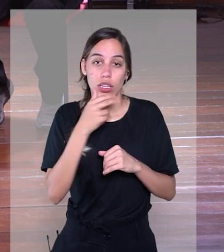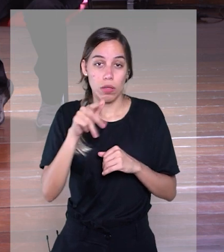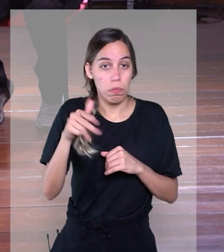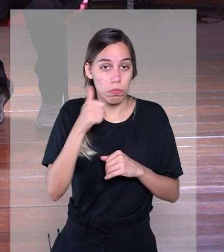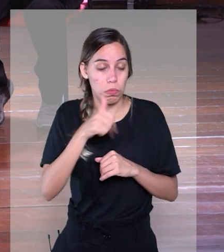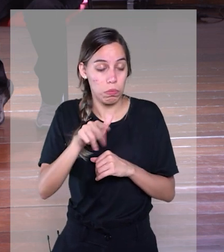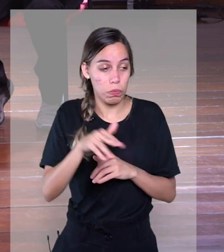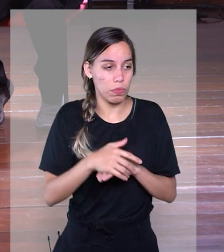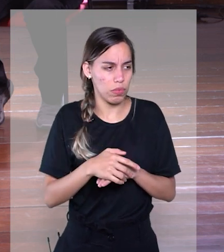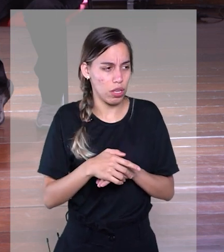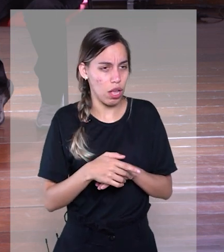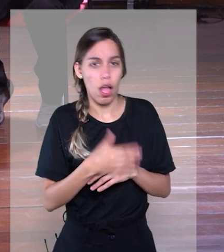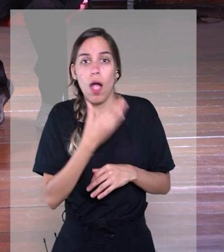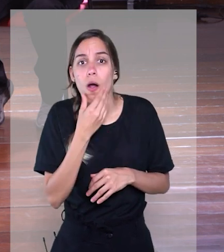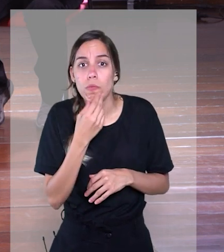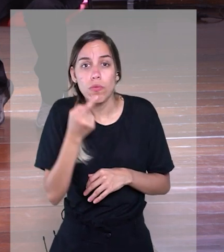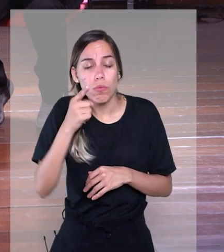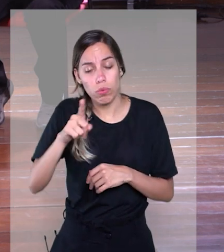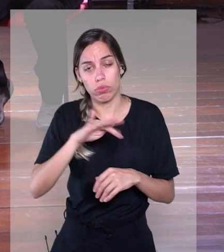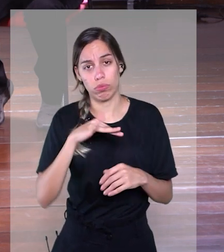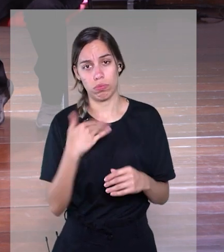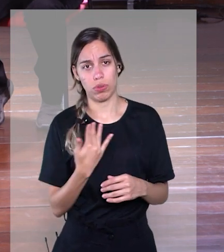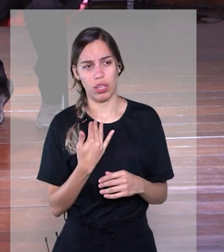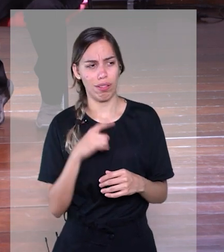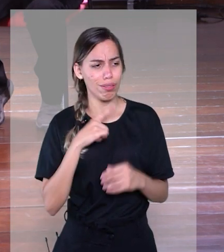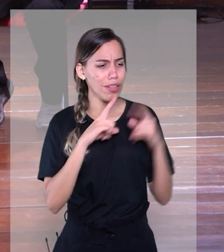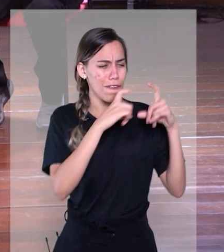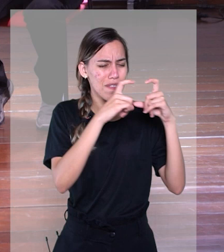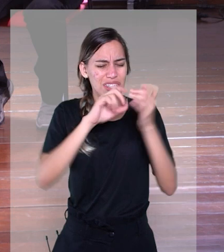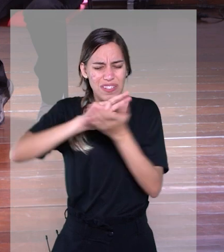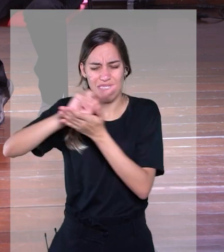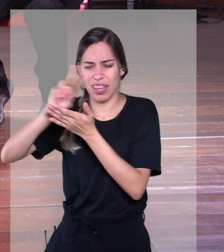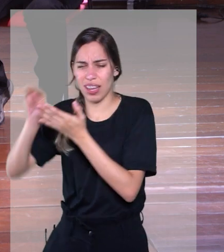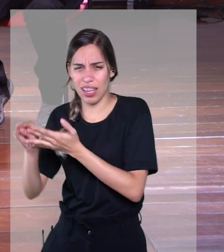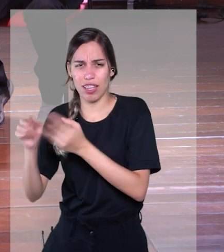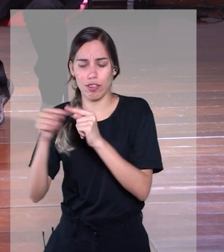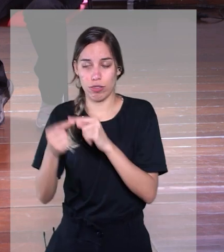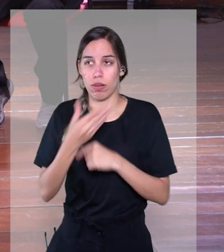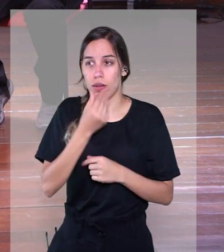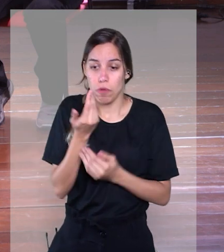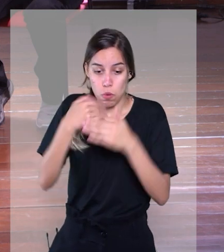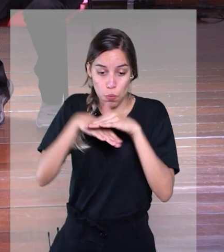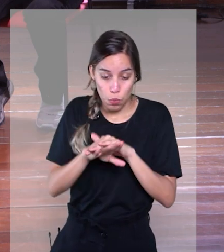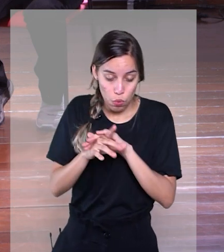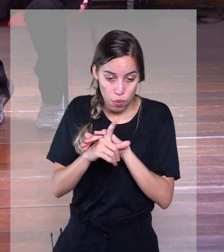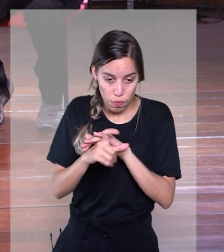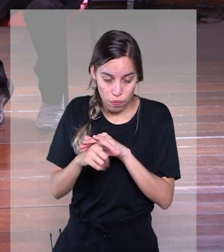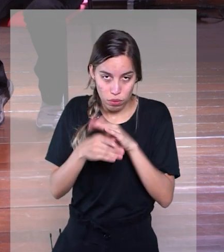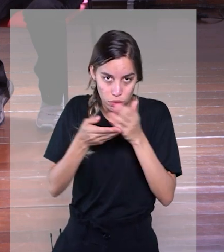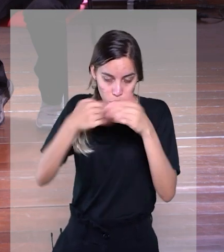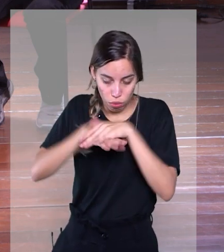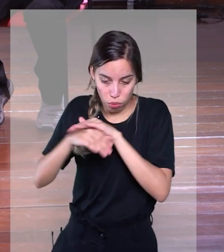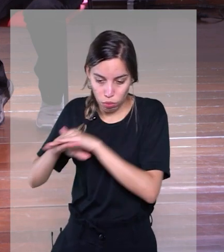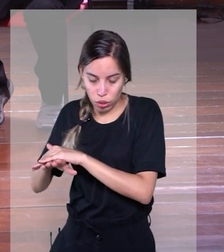né? E toda essa coleção de fotos que ele guardou foi como uma forma de estar perto deles,